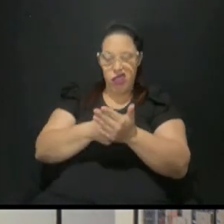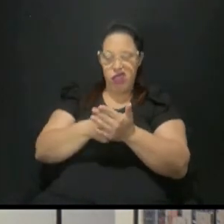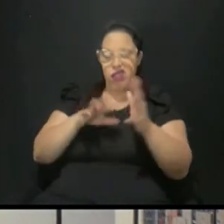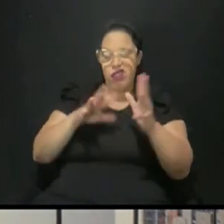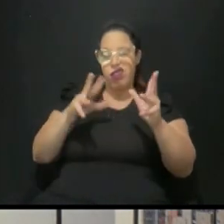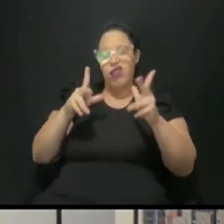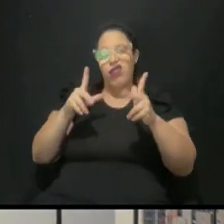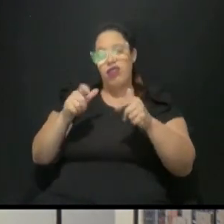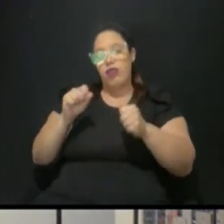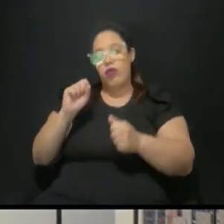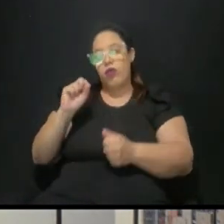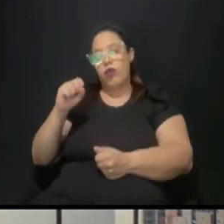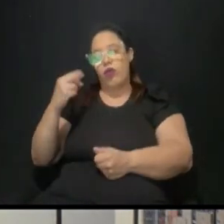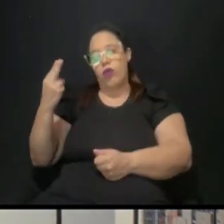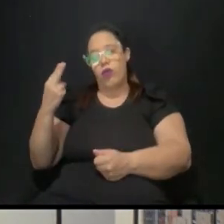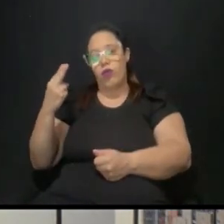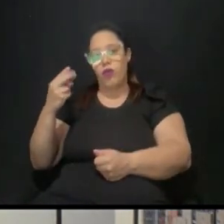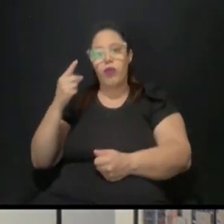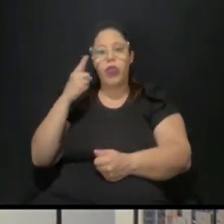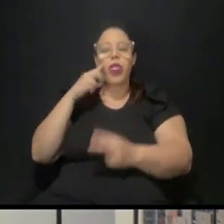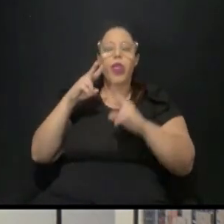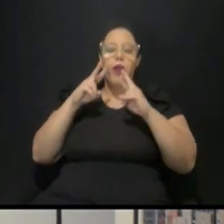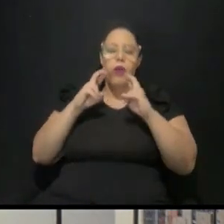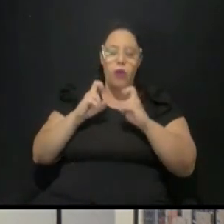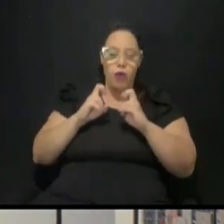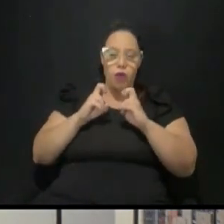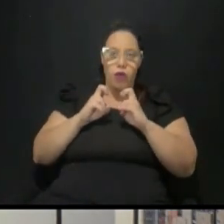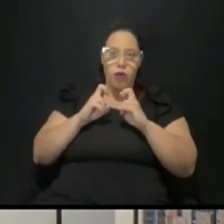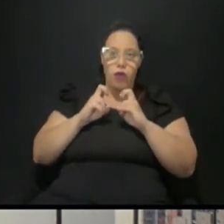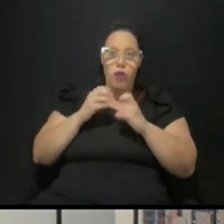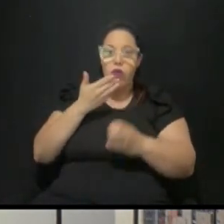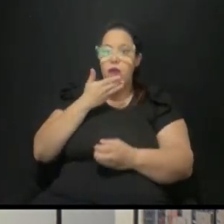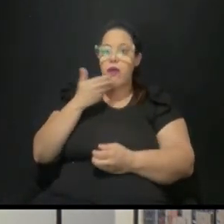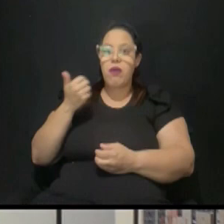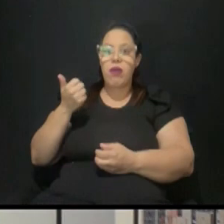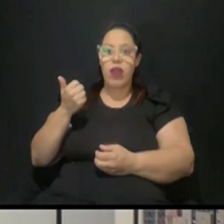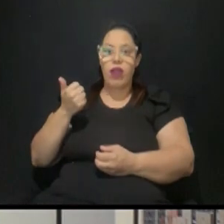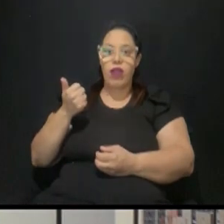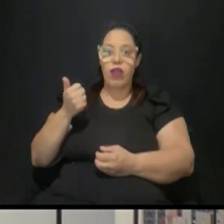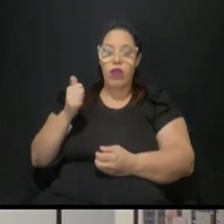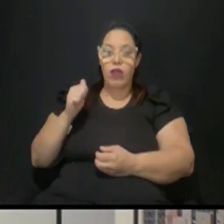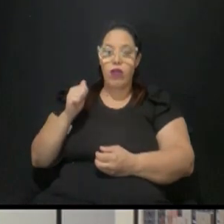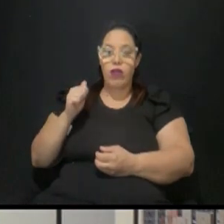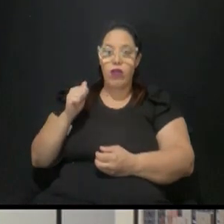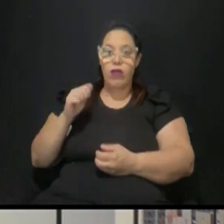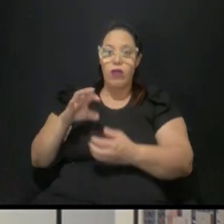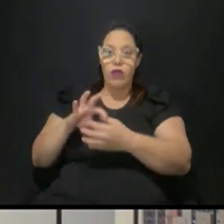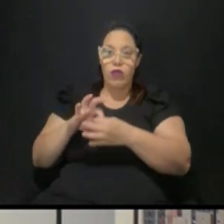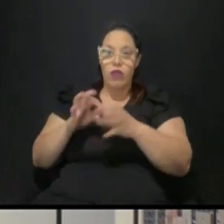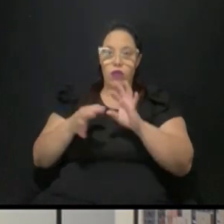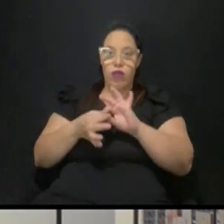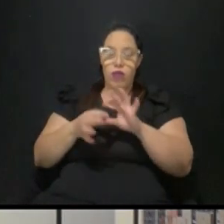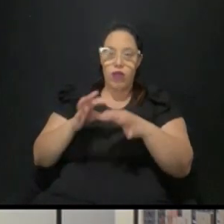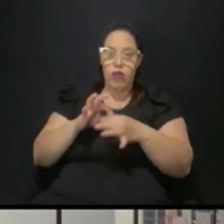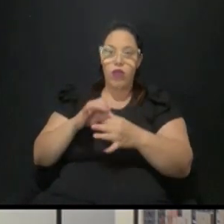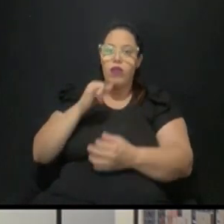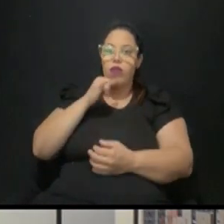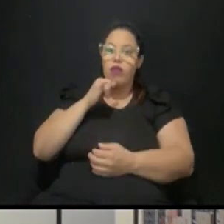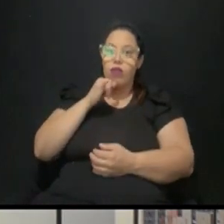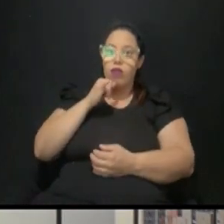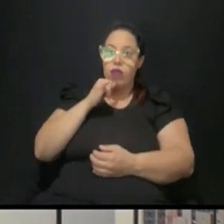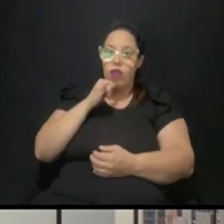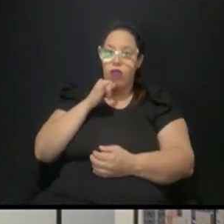gente percebe que tem melhor performance, muitos atletas que fazem parte, por exemplo, das forças,